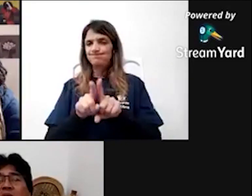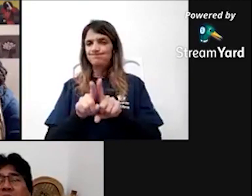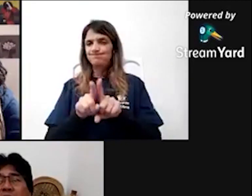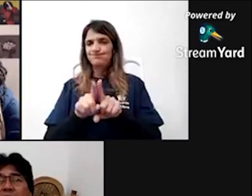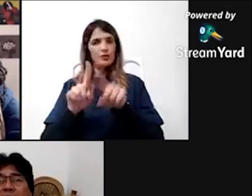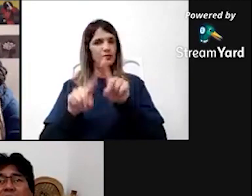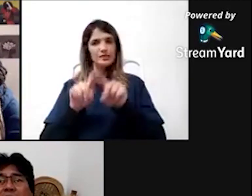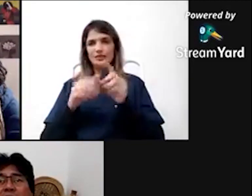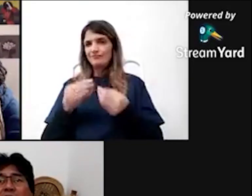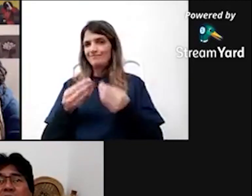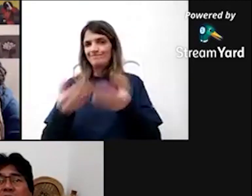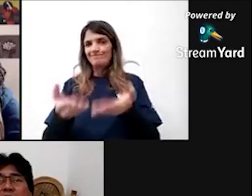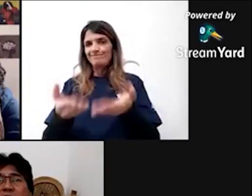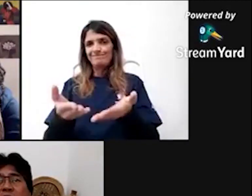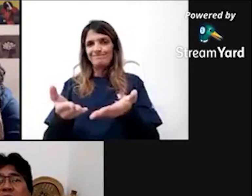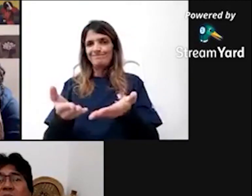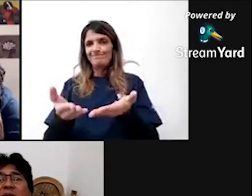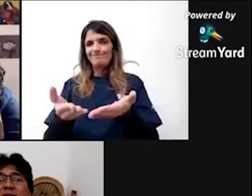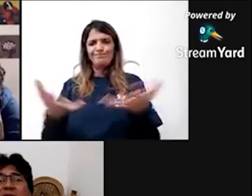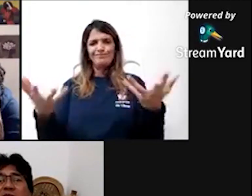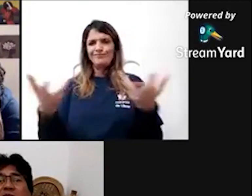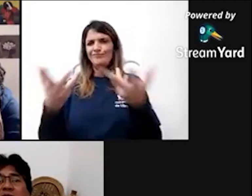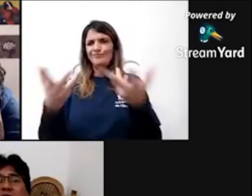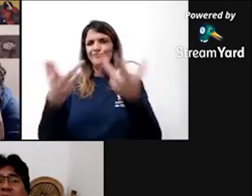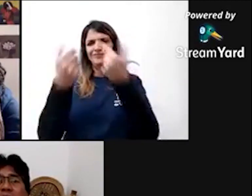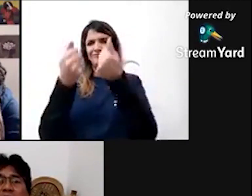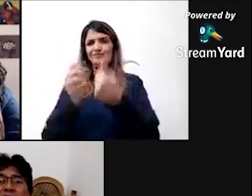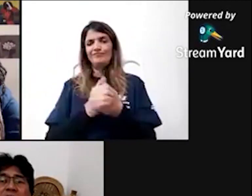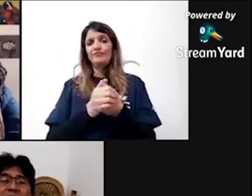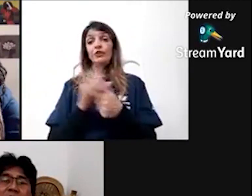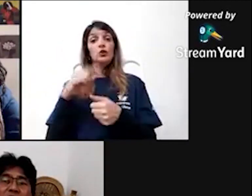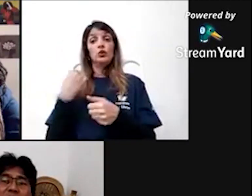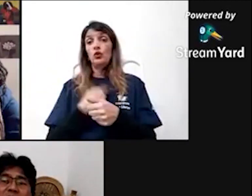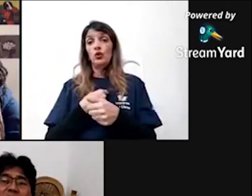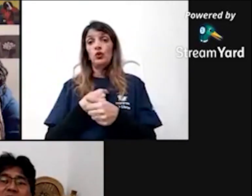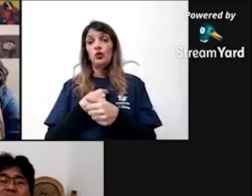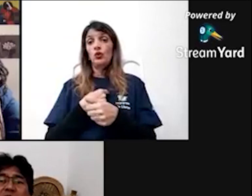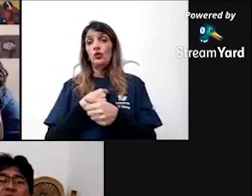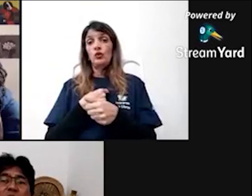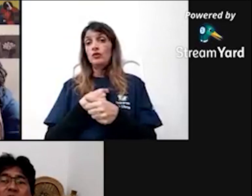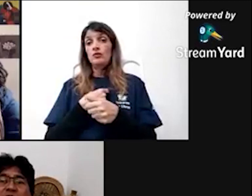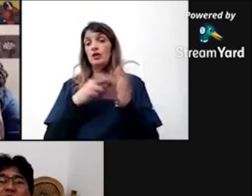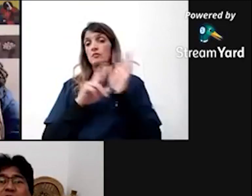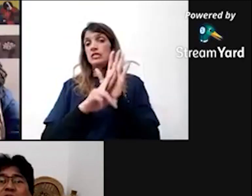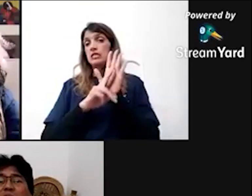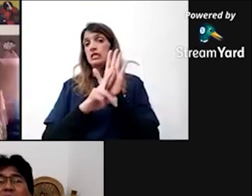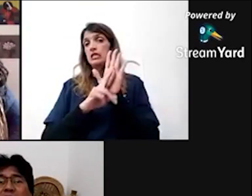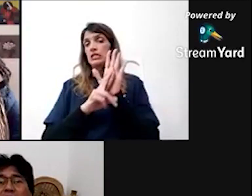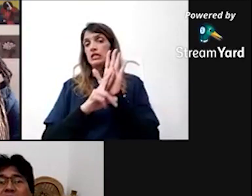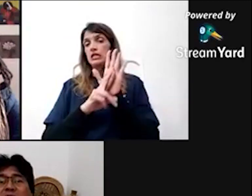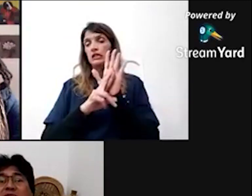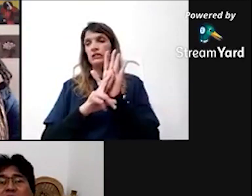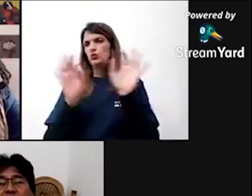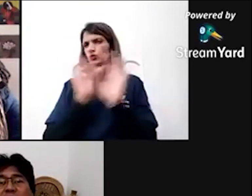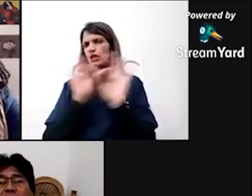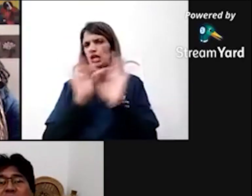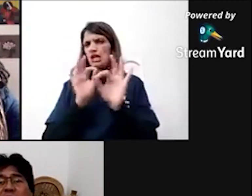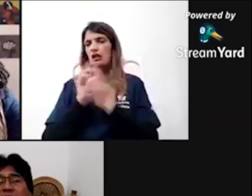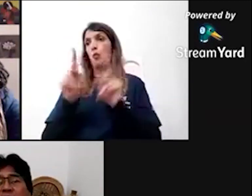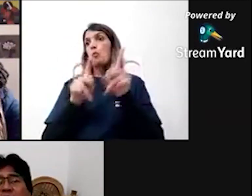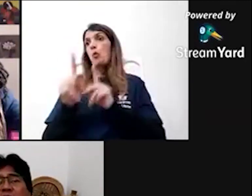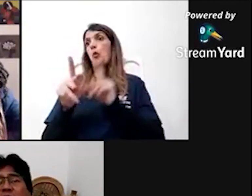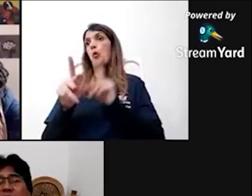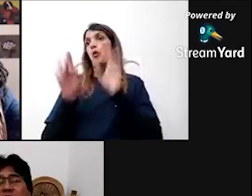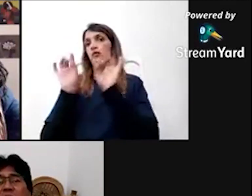riquíssimo. Nós não representamos diretamente nenhum povo. Nós, como o